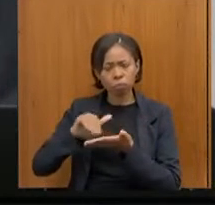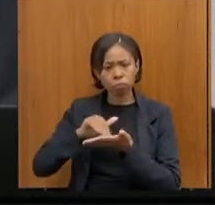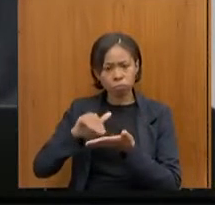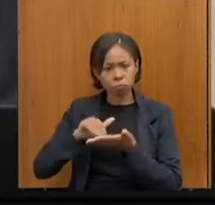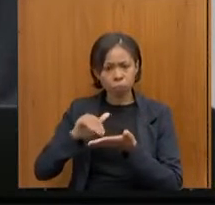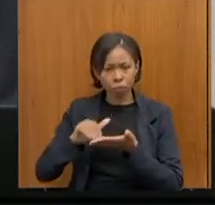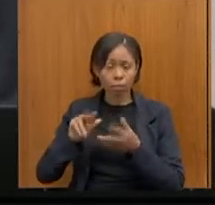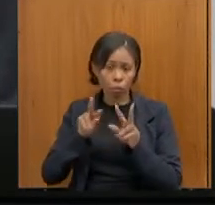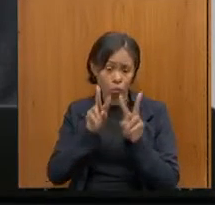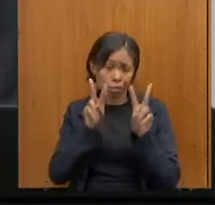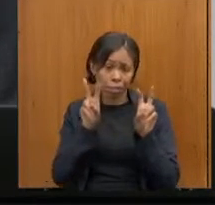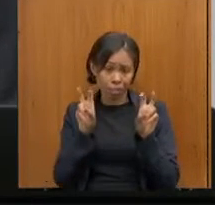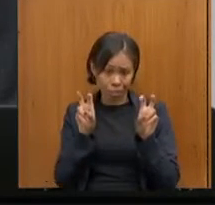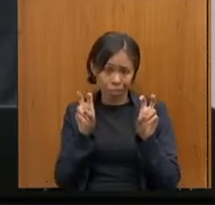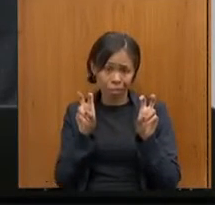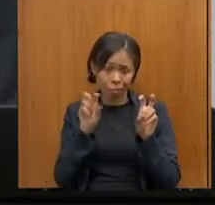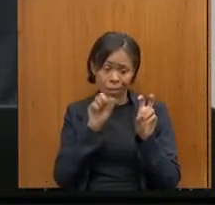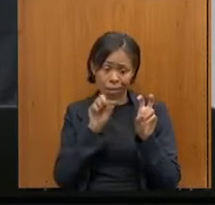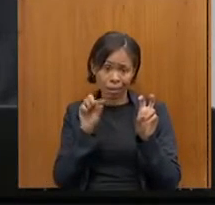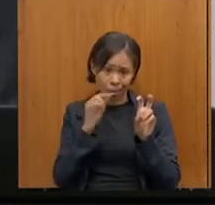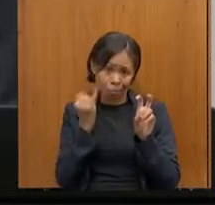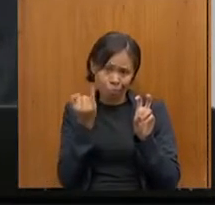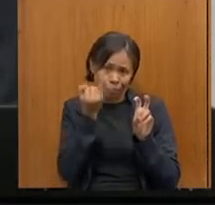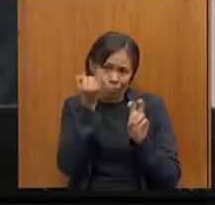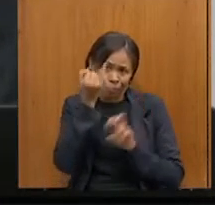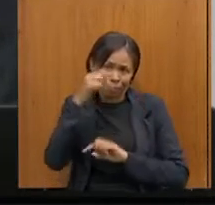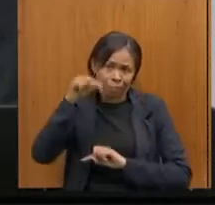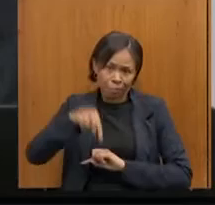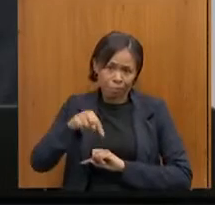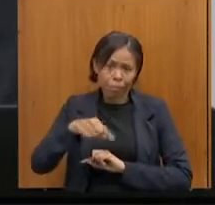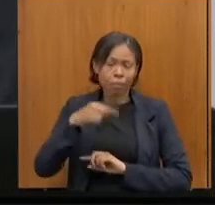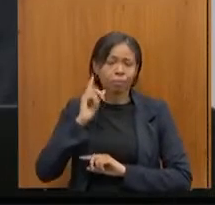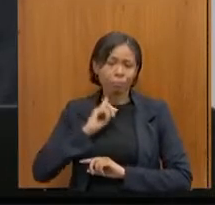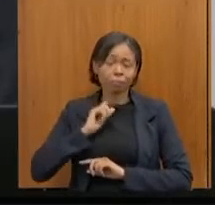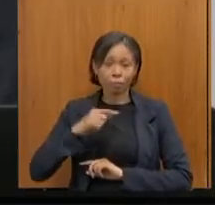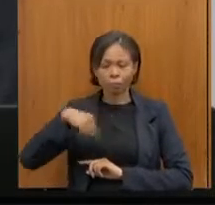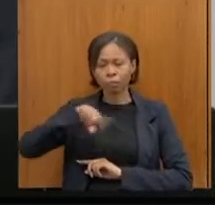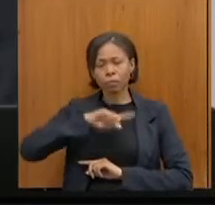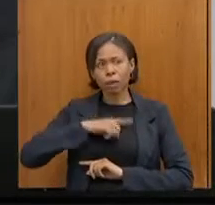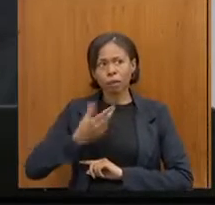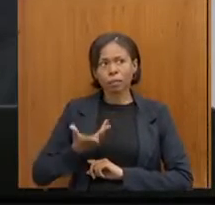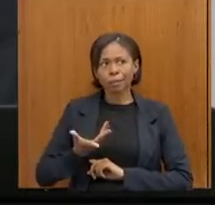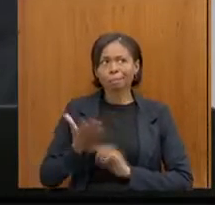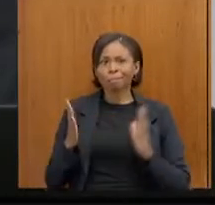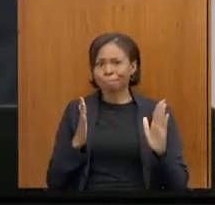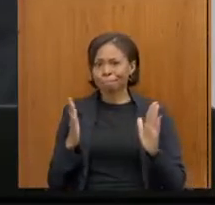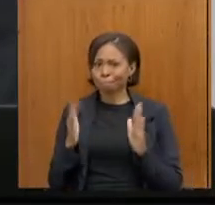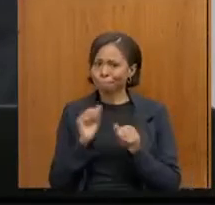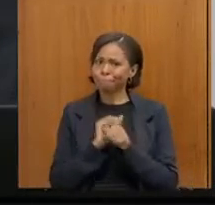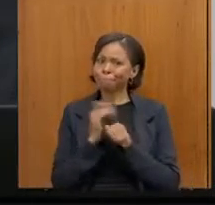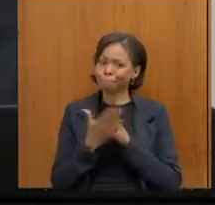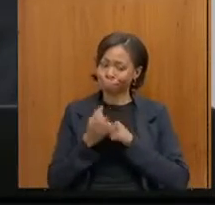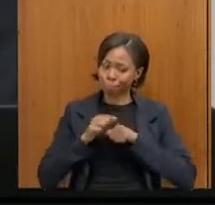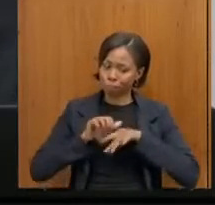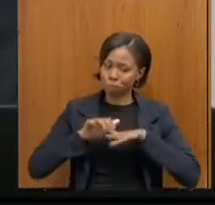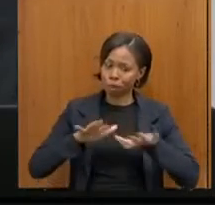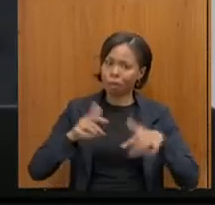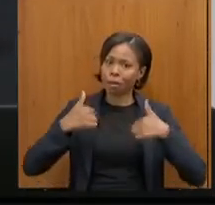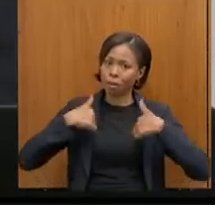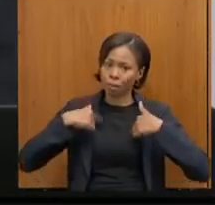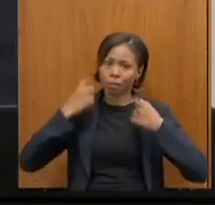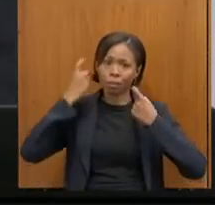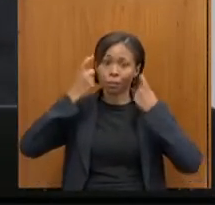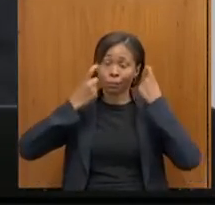esse tema que é tão importante para nossa Minas Gerais nós estamos vivendo uma pandemia e eu tenho uma preocupação especial muito forte